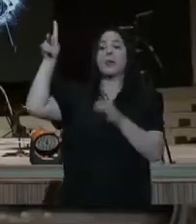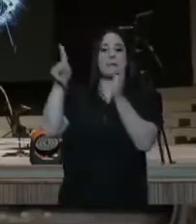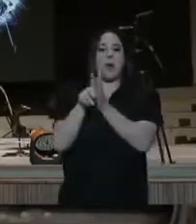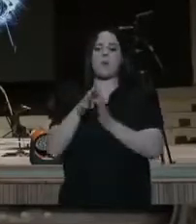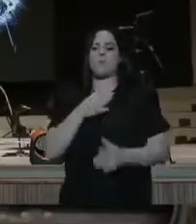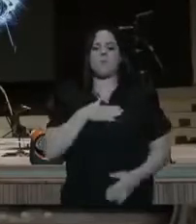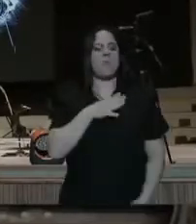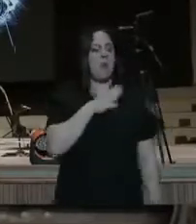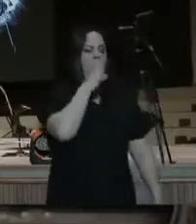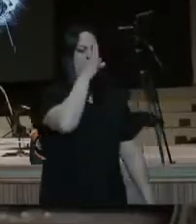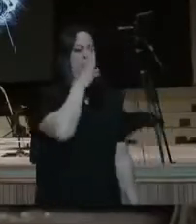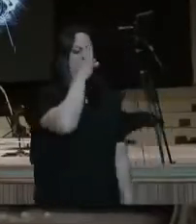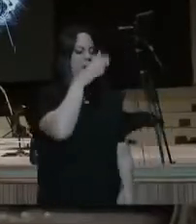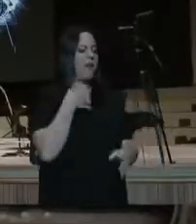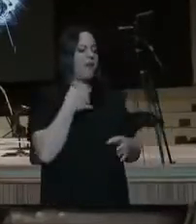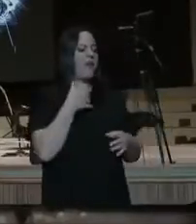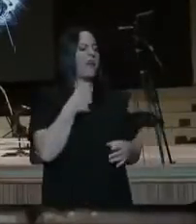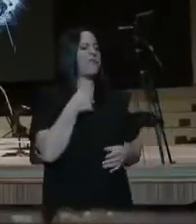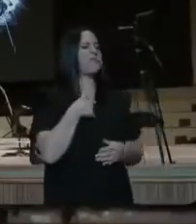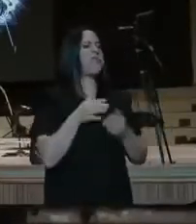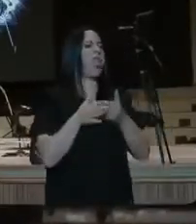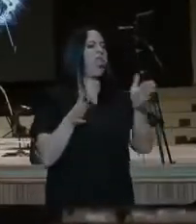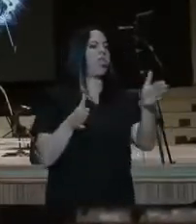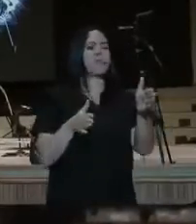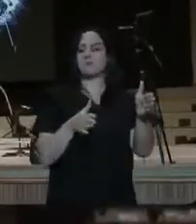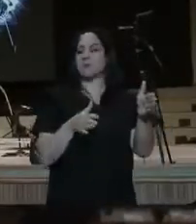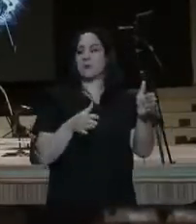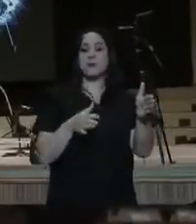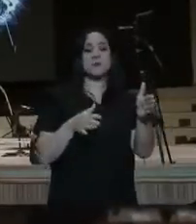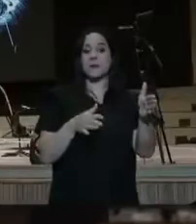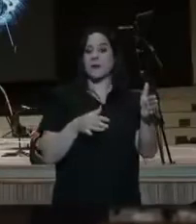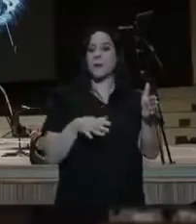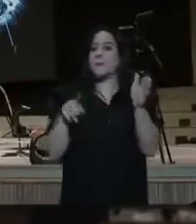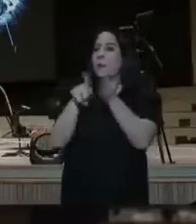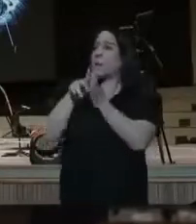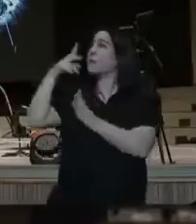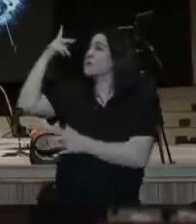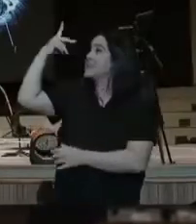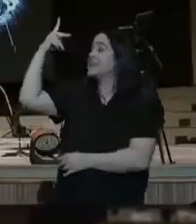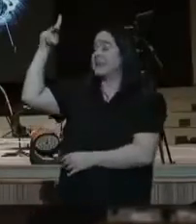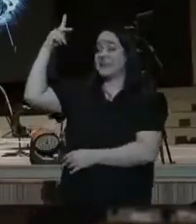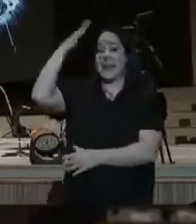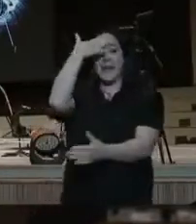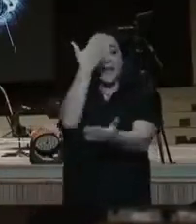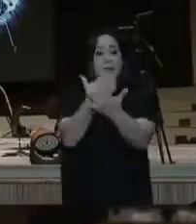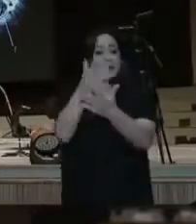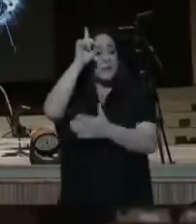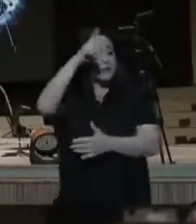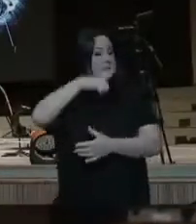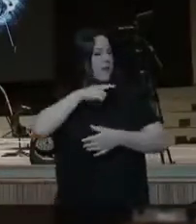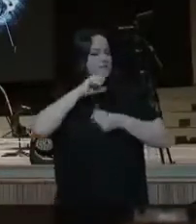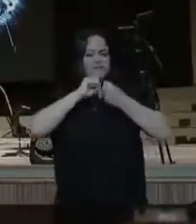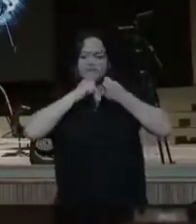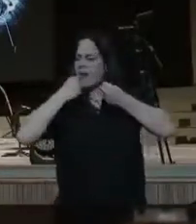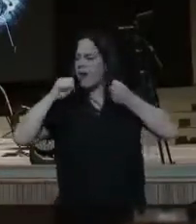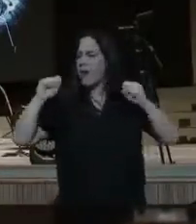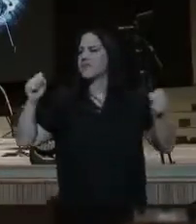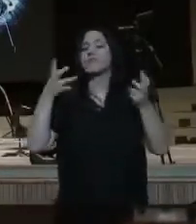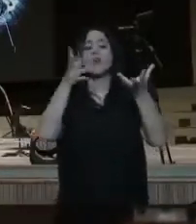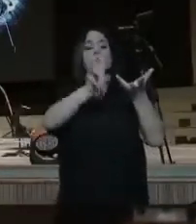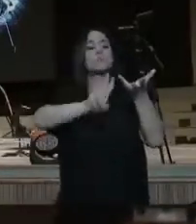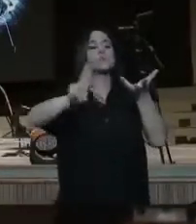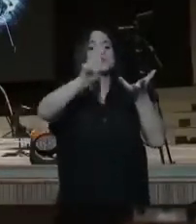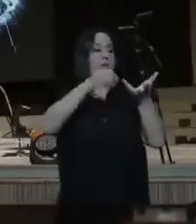uma grande visão creio que deus tem algo grande que ele quer